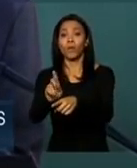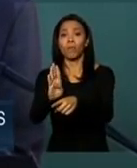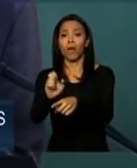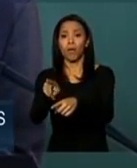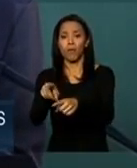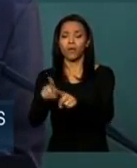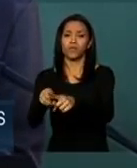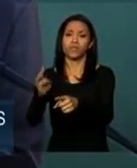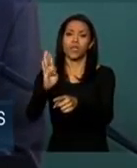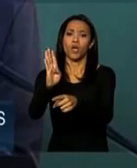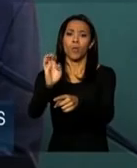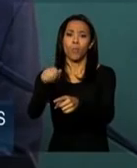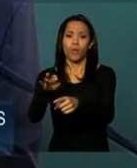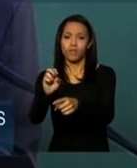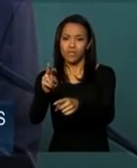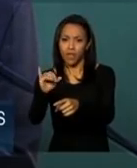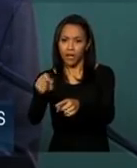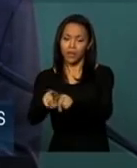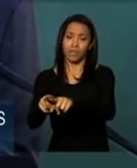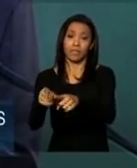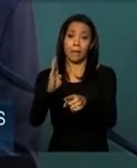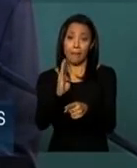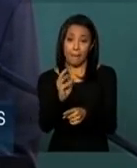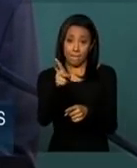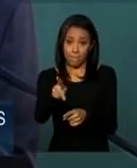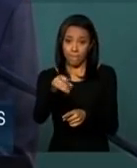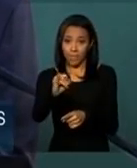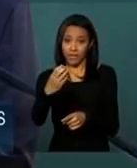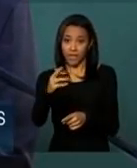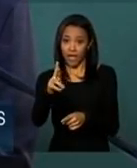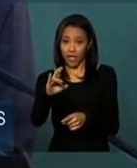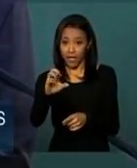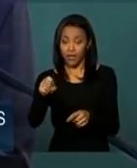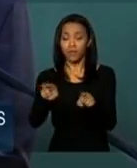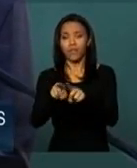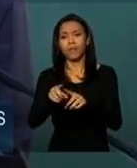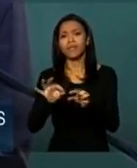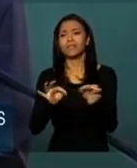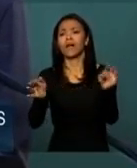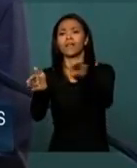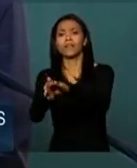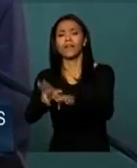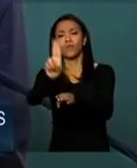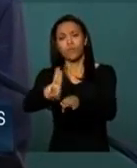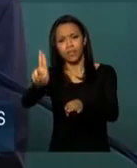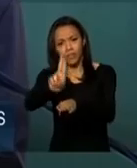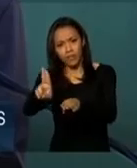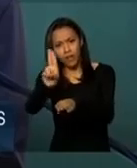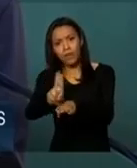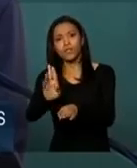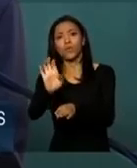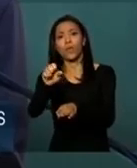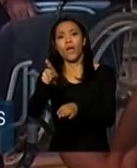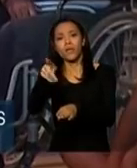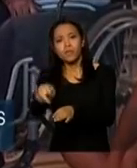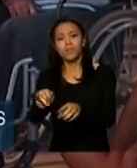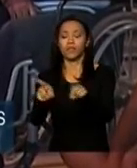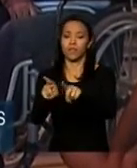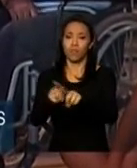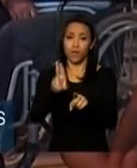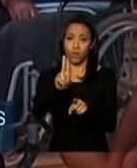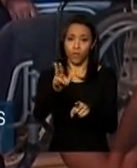Aires, Pissarreira, Santa Isabel, ligando também as universidades, a UFPI e a UESP, atendendo